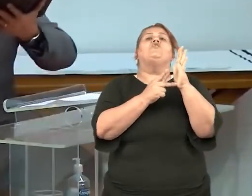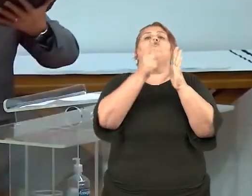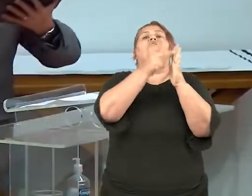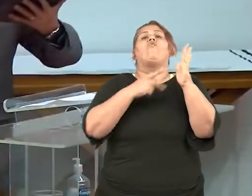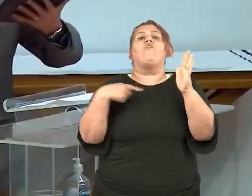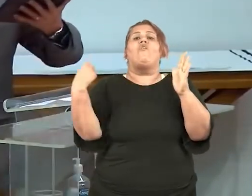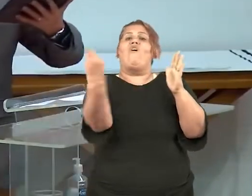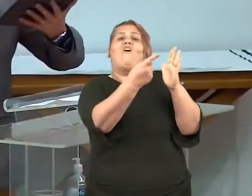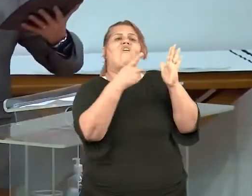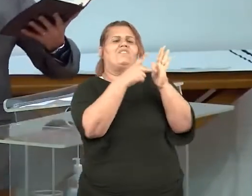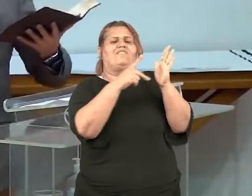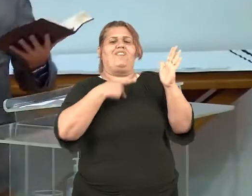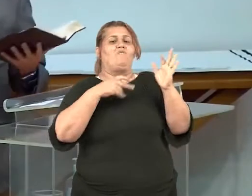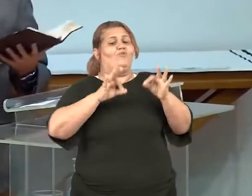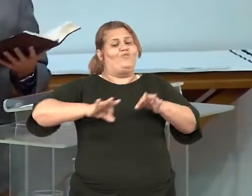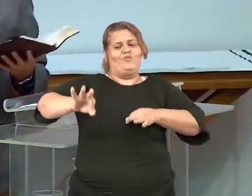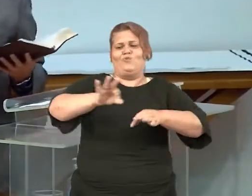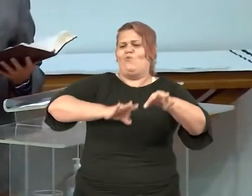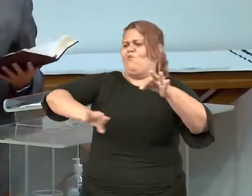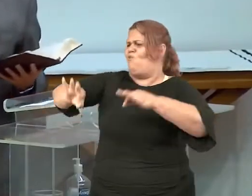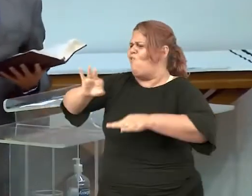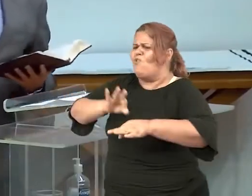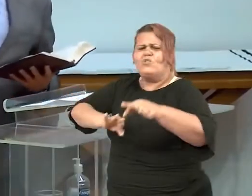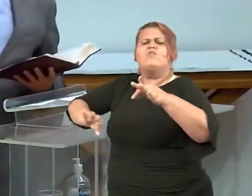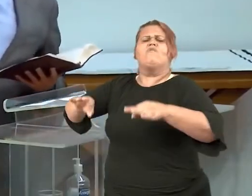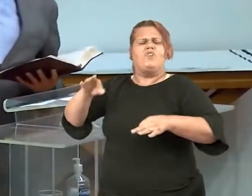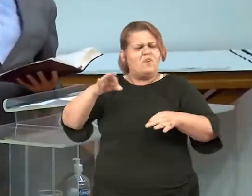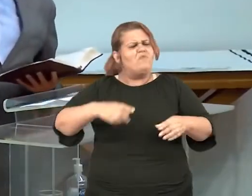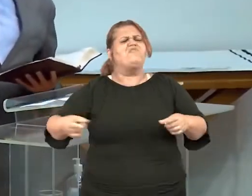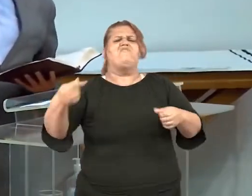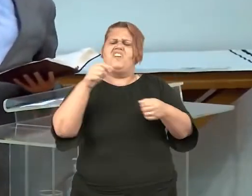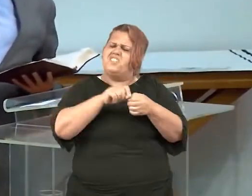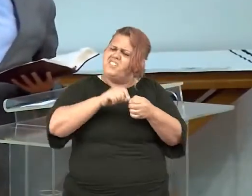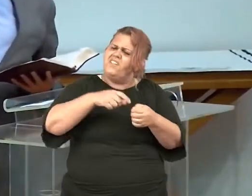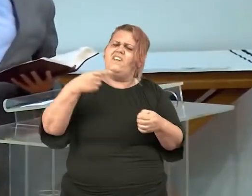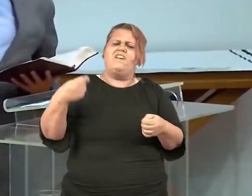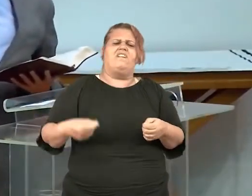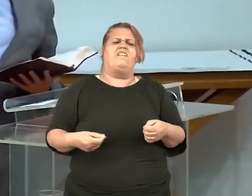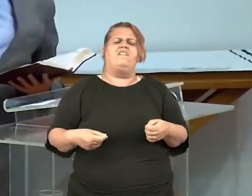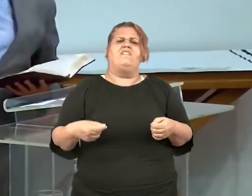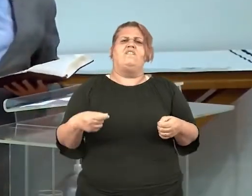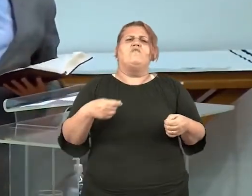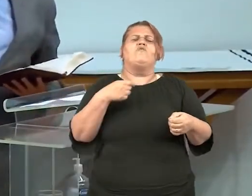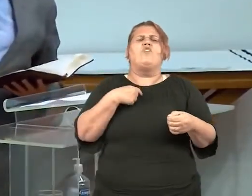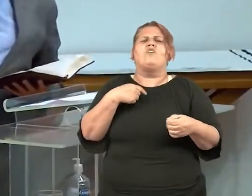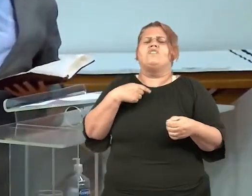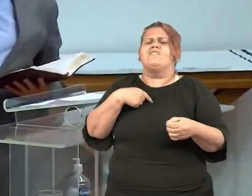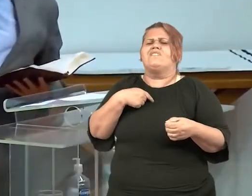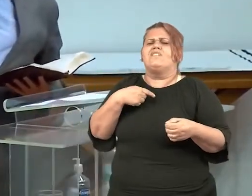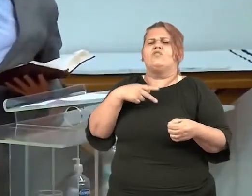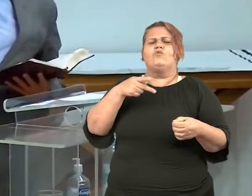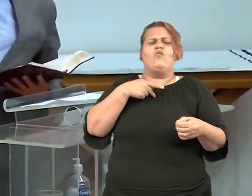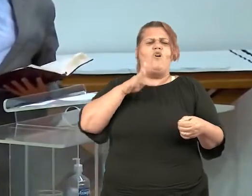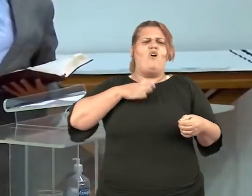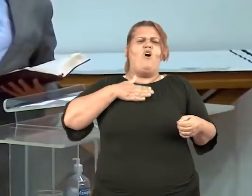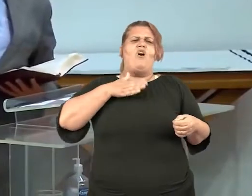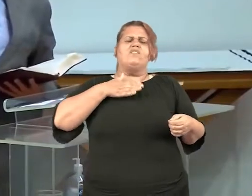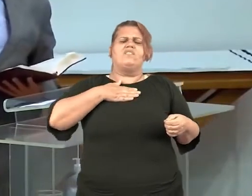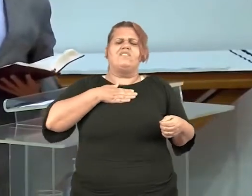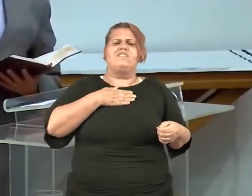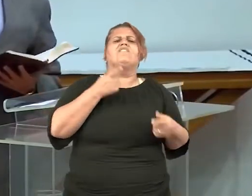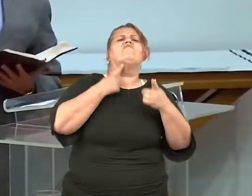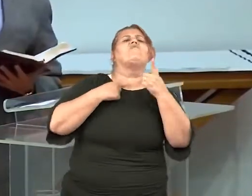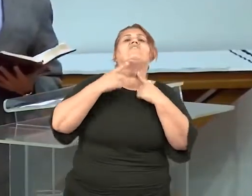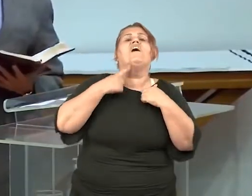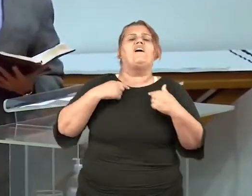Nós temos todo um estudo de caso, onde nós vamos fazer, conforme o nosso querer, conforme a nossa